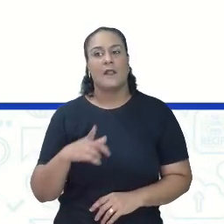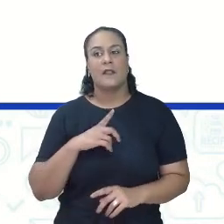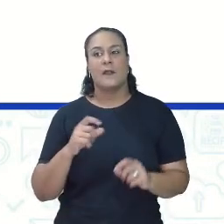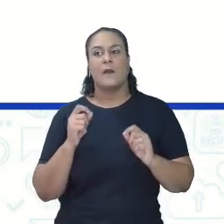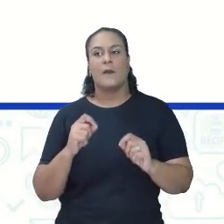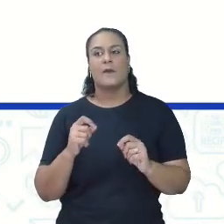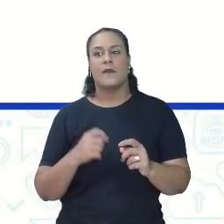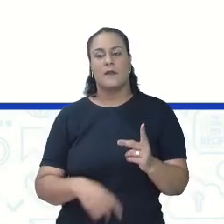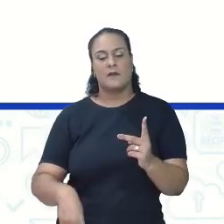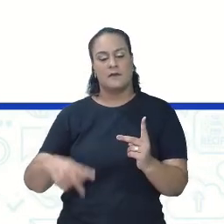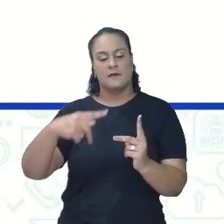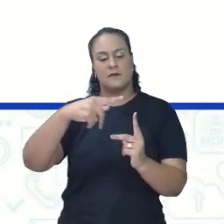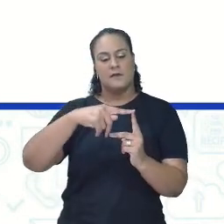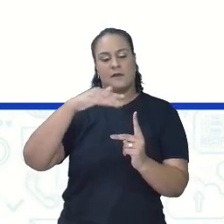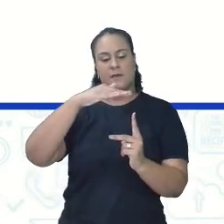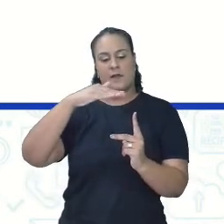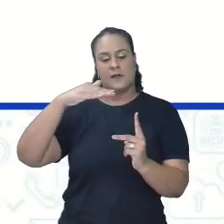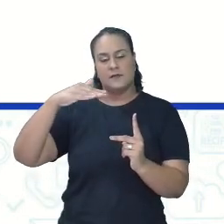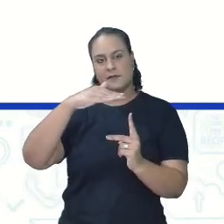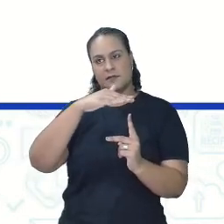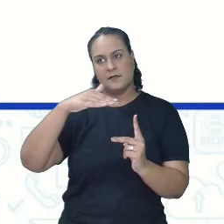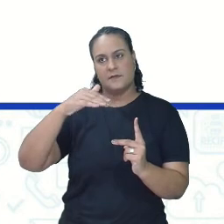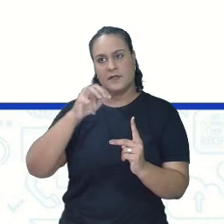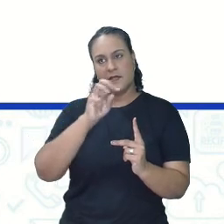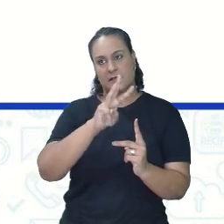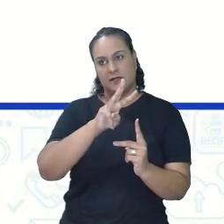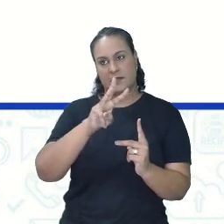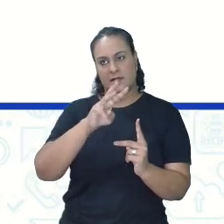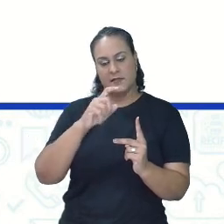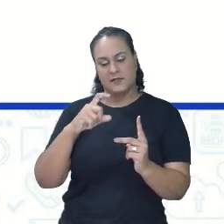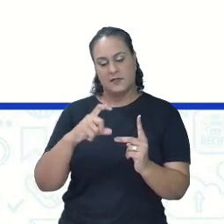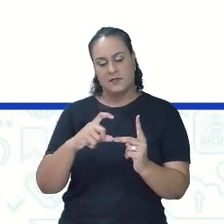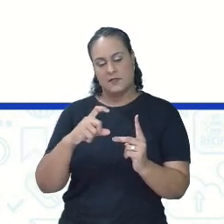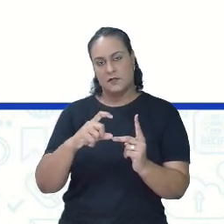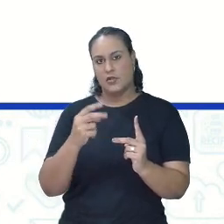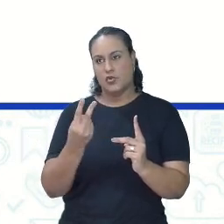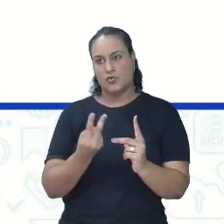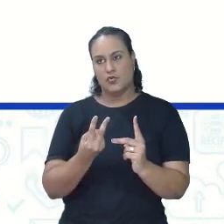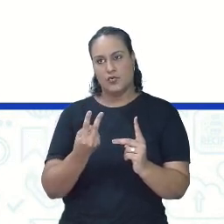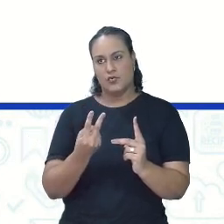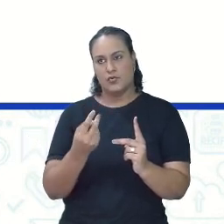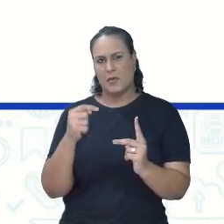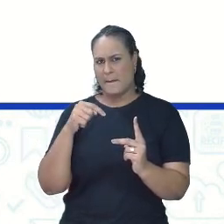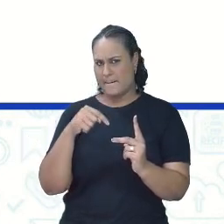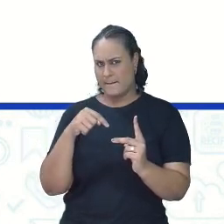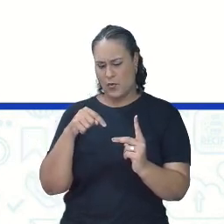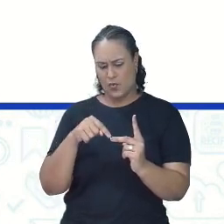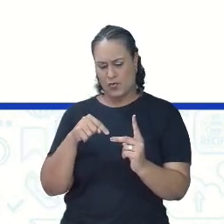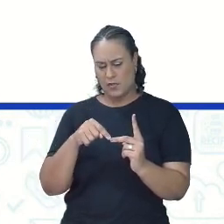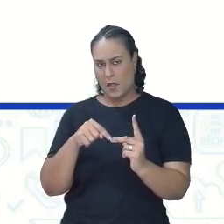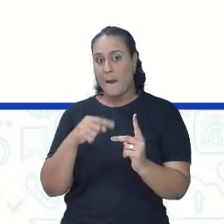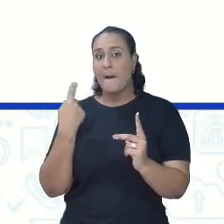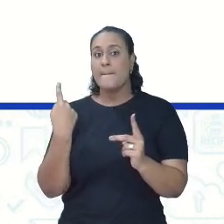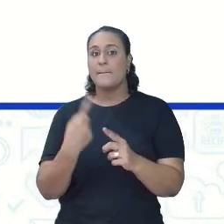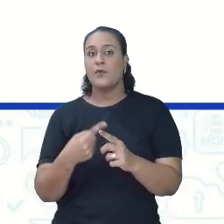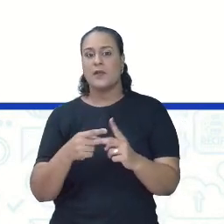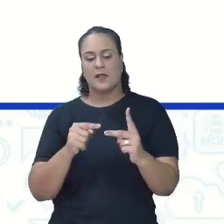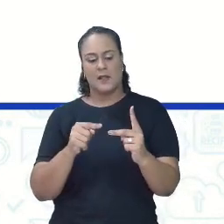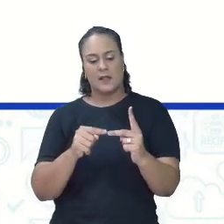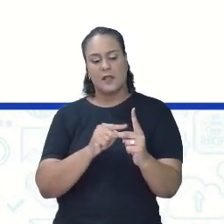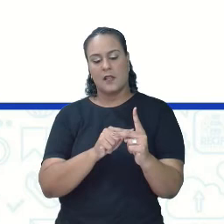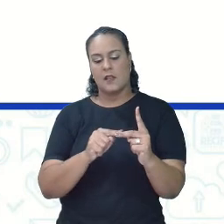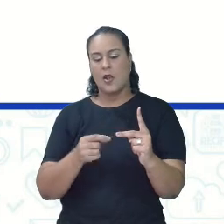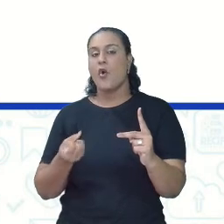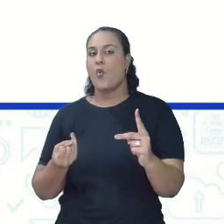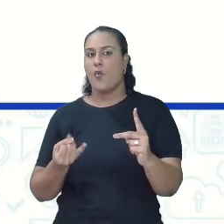pedacinho aqui, ó, 3 nesse comprimento e 2 nessa altura. Não posso contar mais com esse que está embaixo, porque aqui a gente já fez